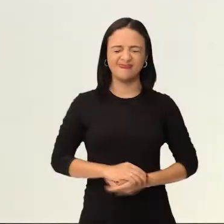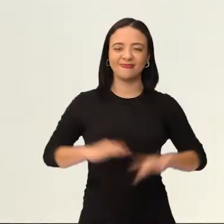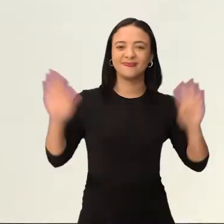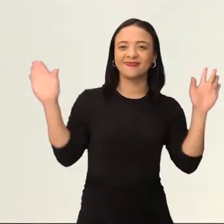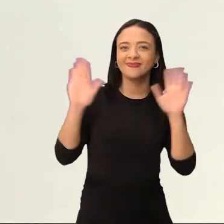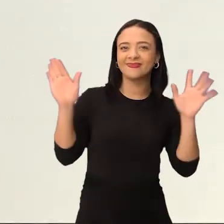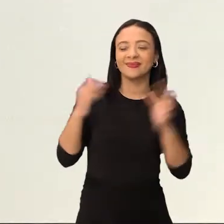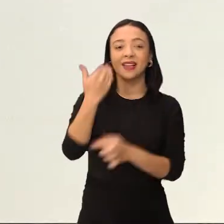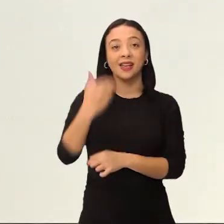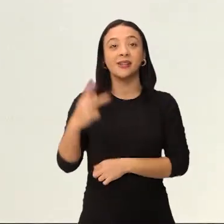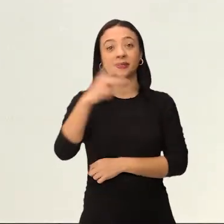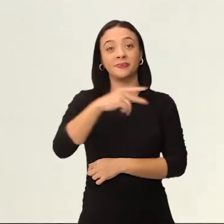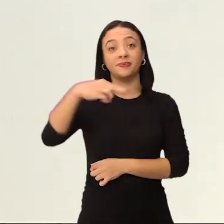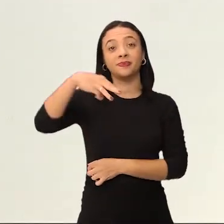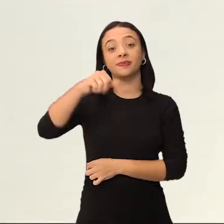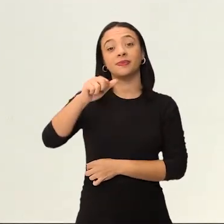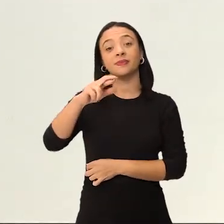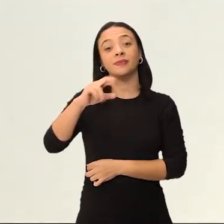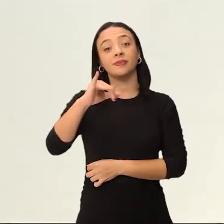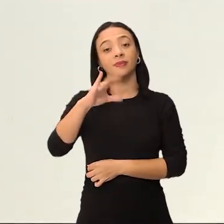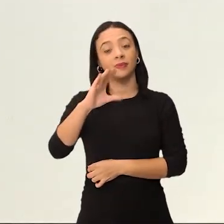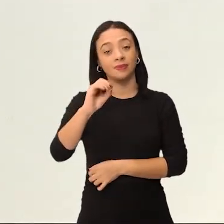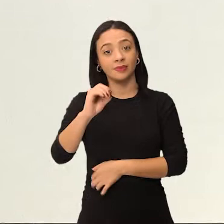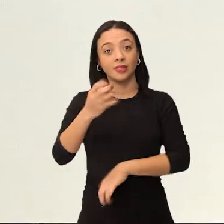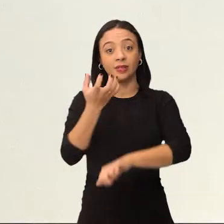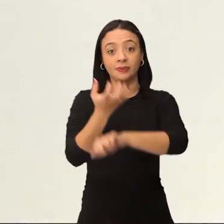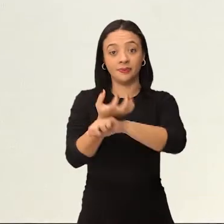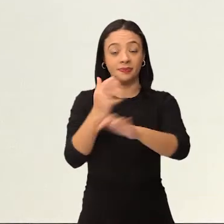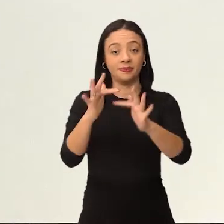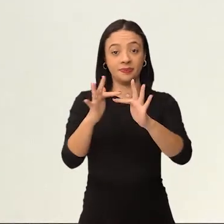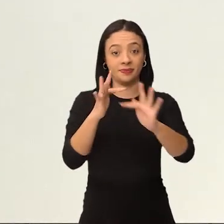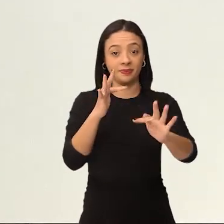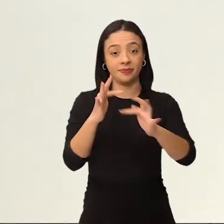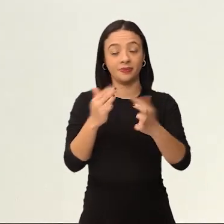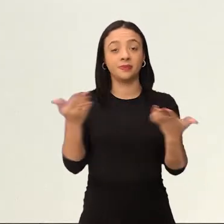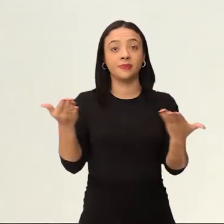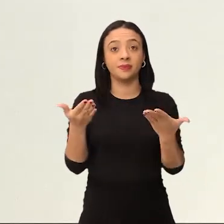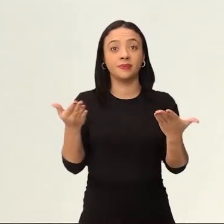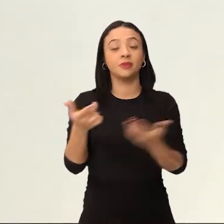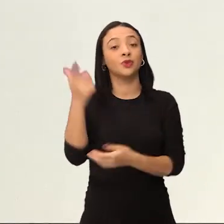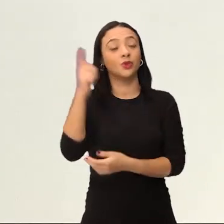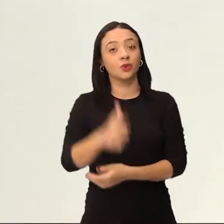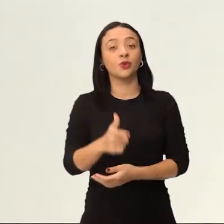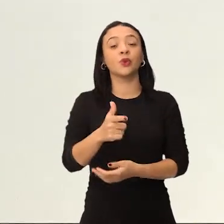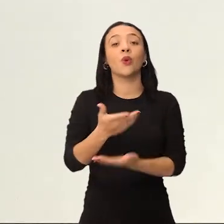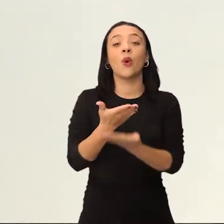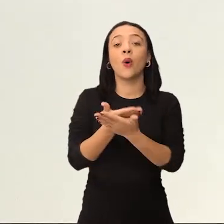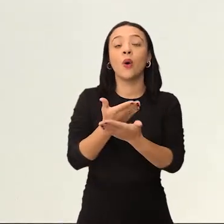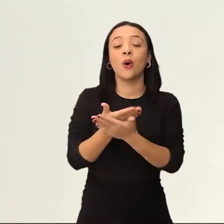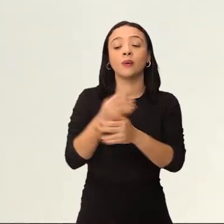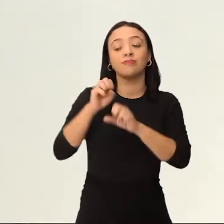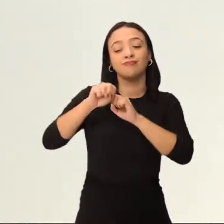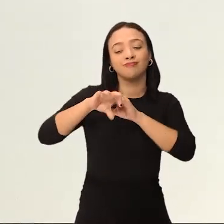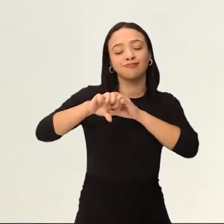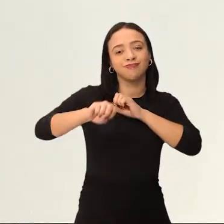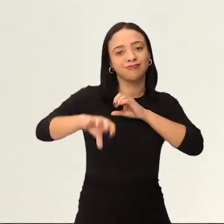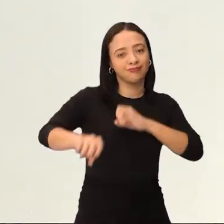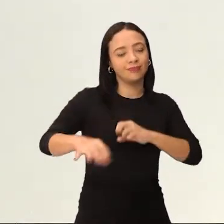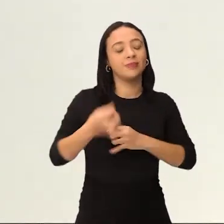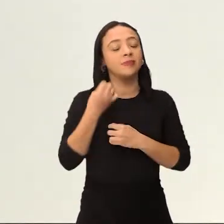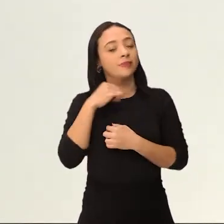o Olá pessoal eu sou professor mas se o professor da disciplina de física né estamos aí com mais uma vídeo aula de forma remota